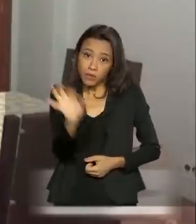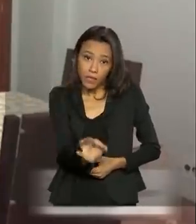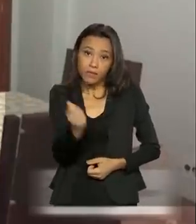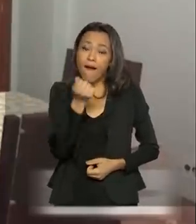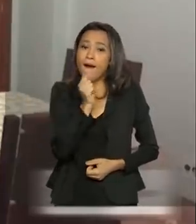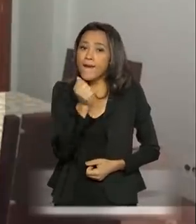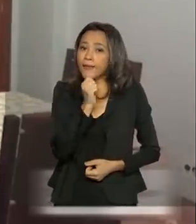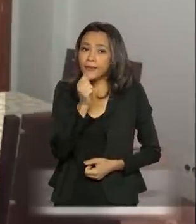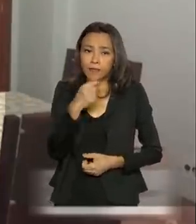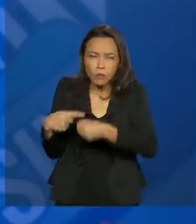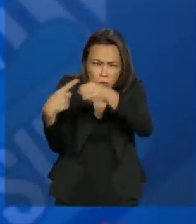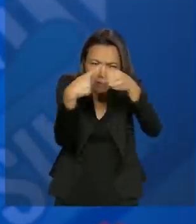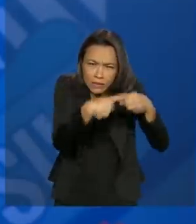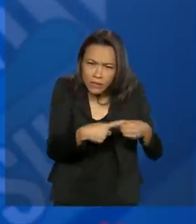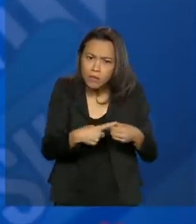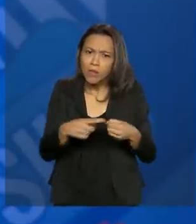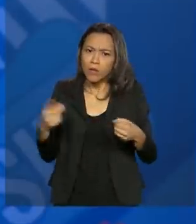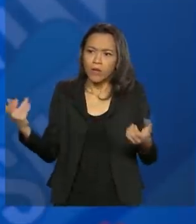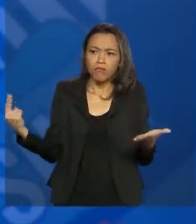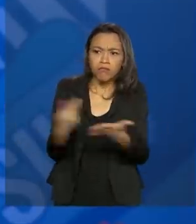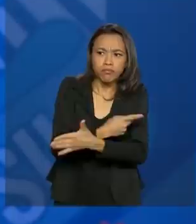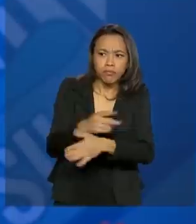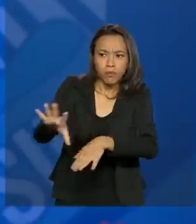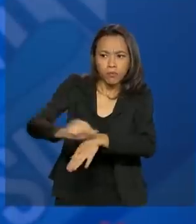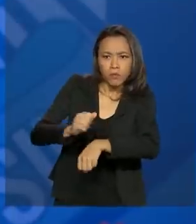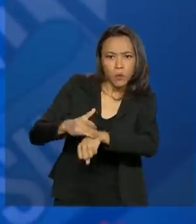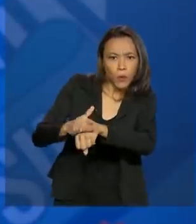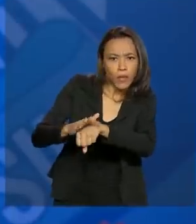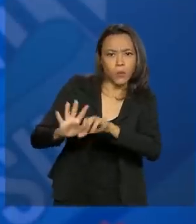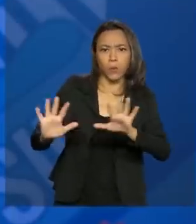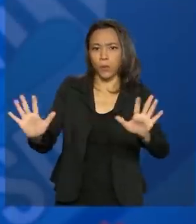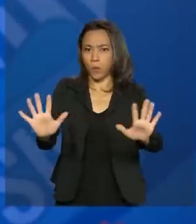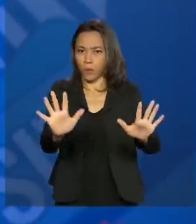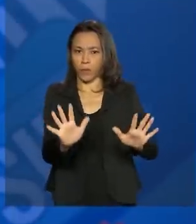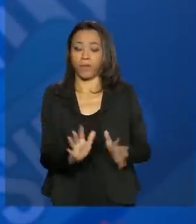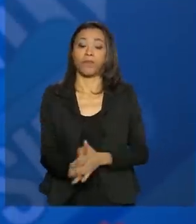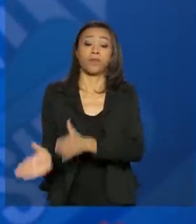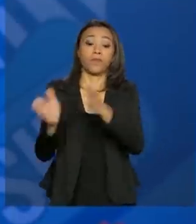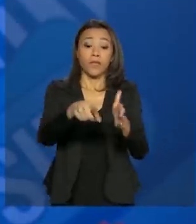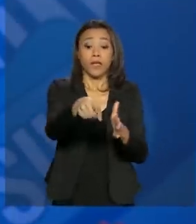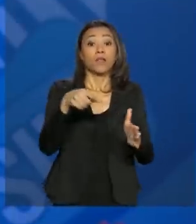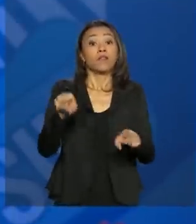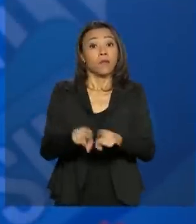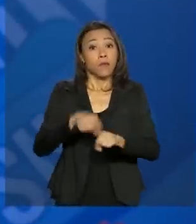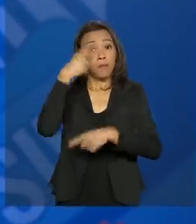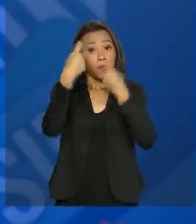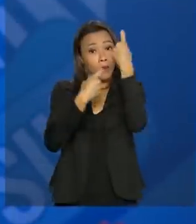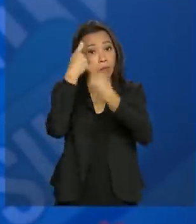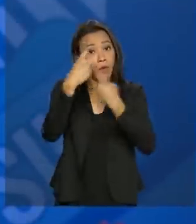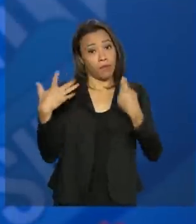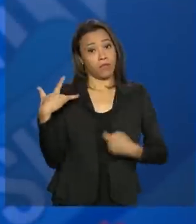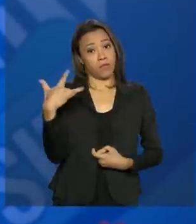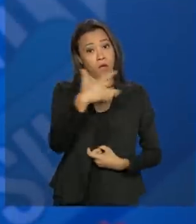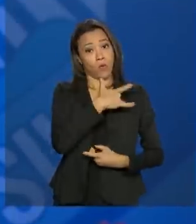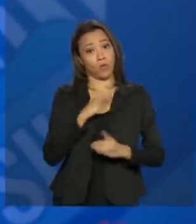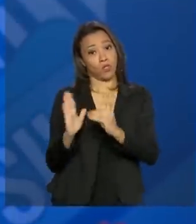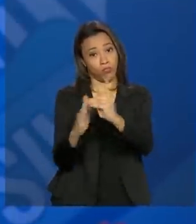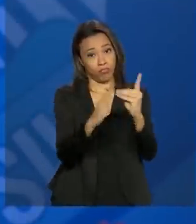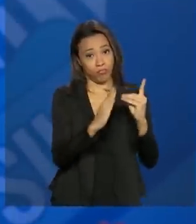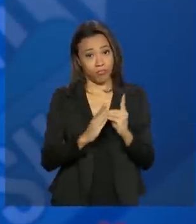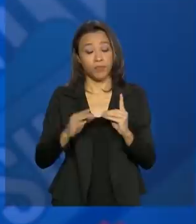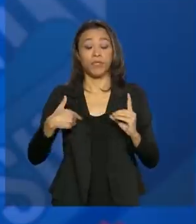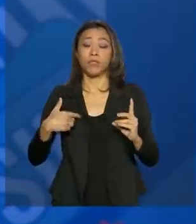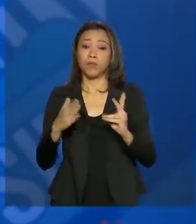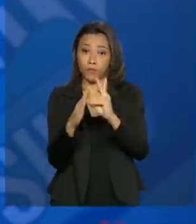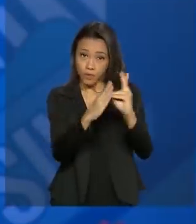registraram casos da doença o ministro também voltou a manifestar preocupação com a saúde indígena e pediu redução